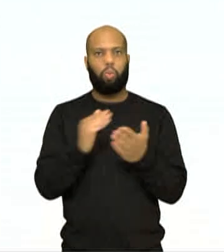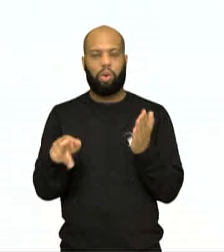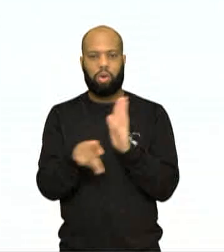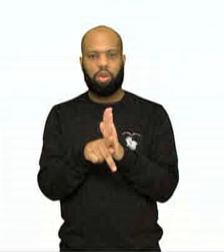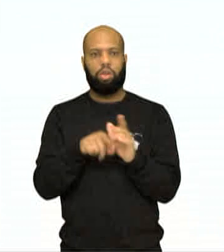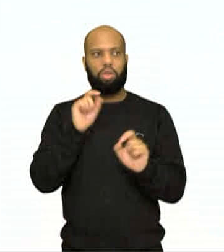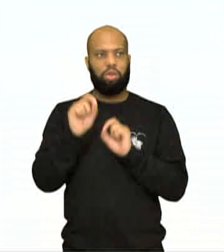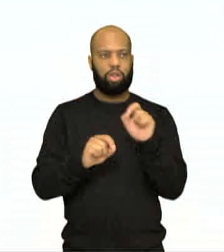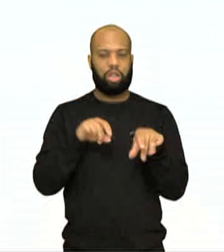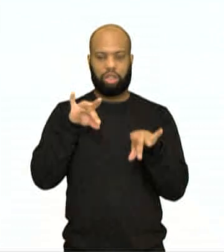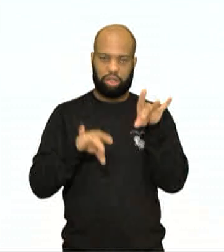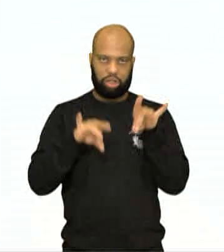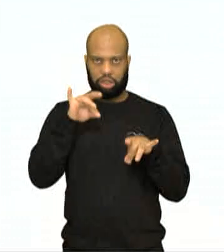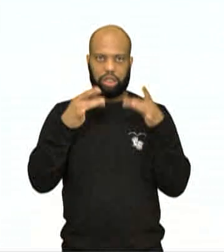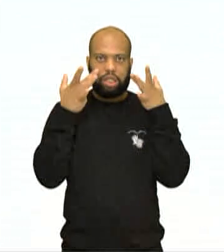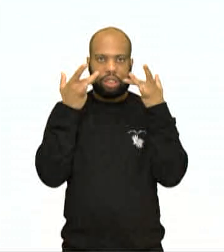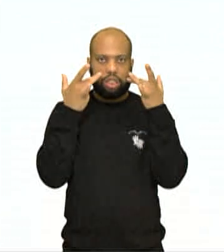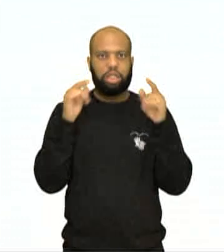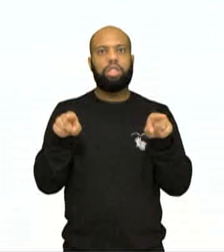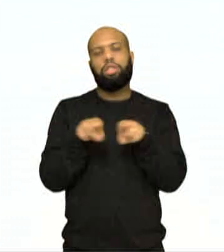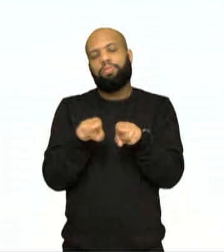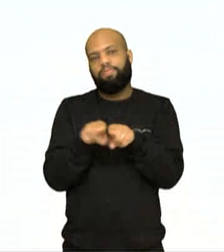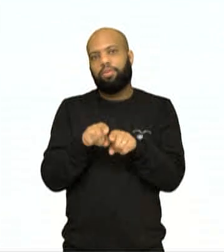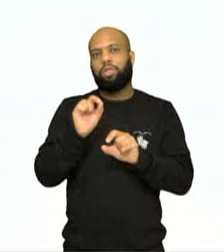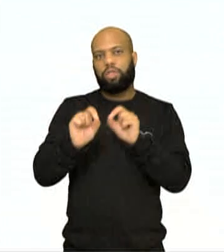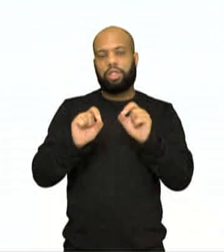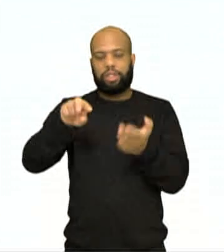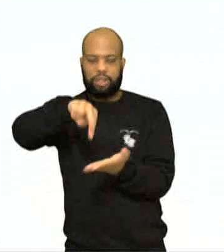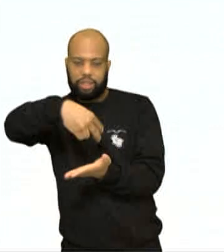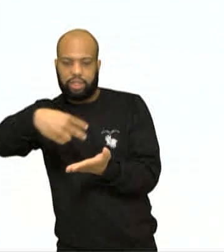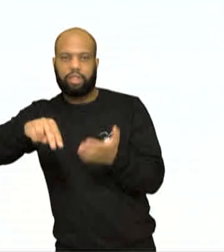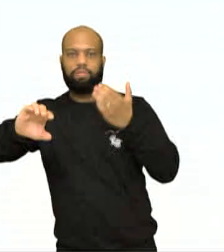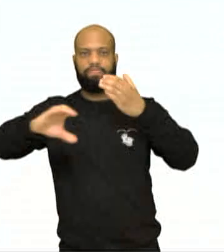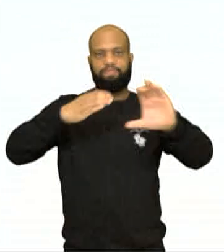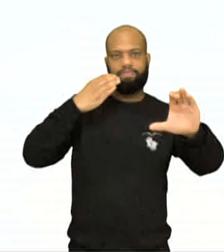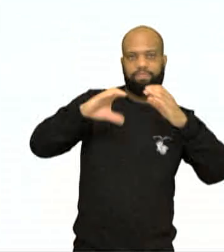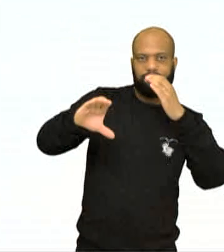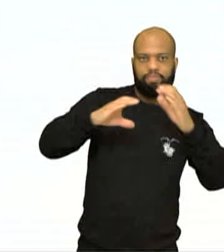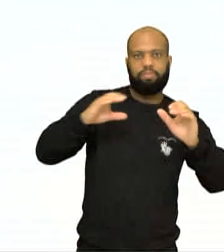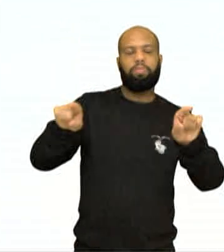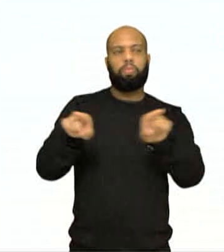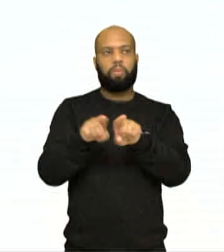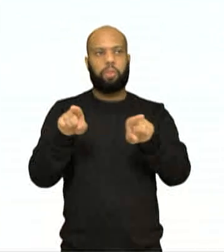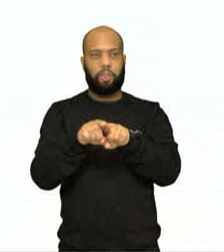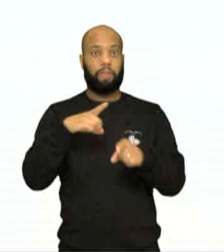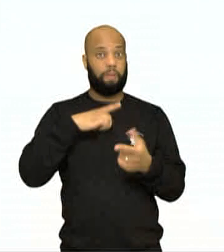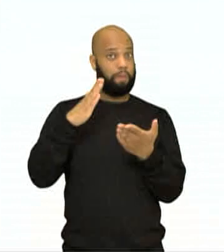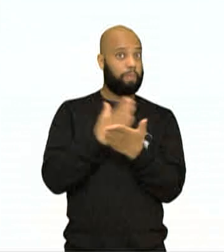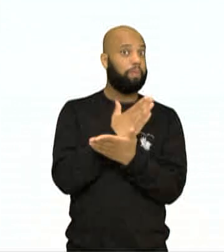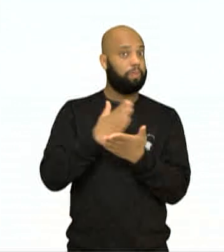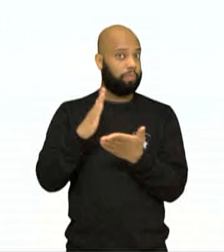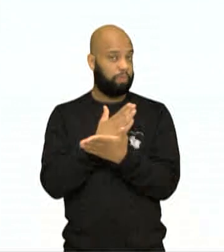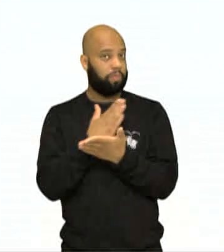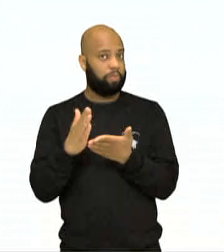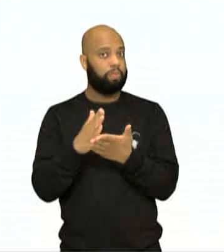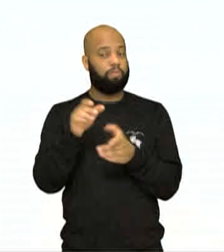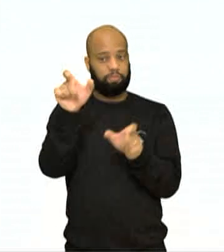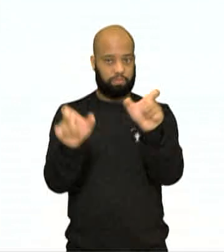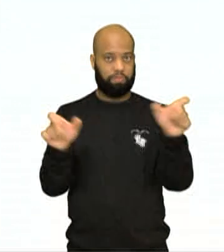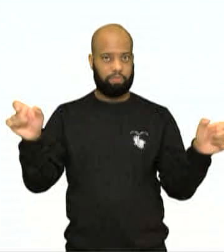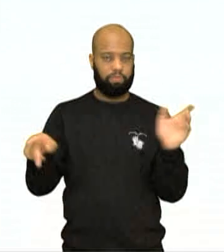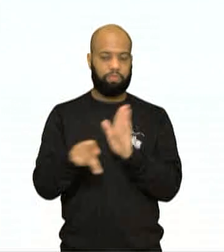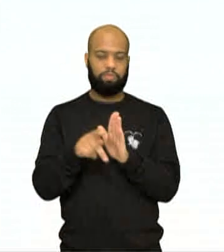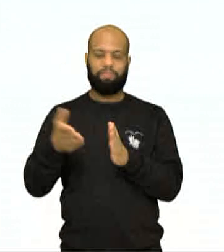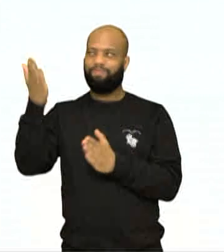que fazem parte, além de dançarem e cantarem, assumem o papel de algum personagem. remontando a realidade do Brasil colônia,